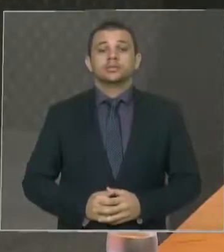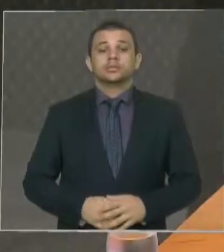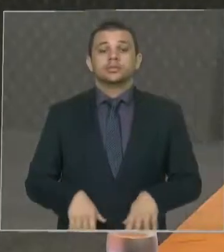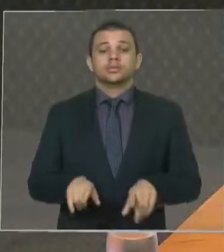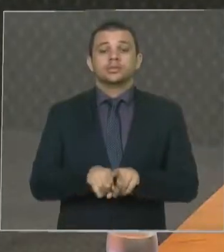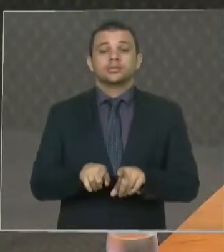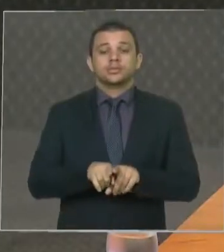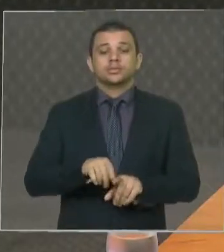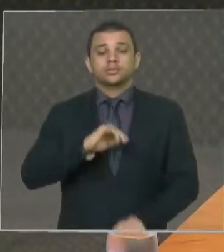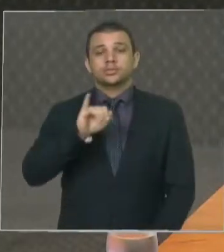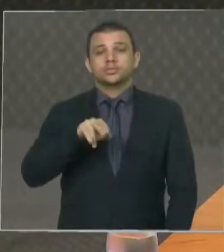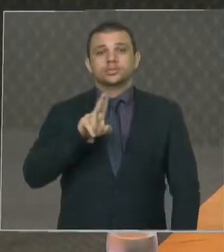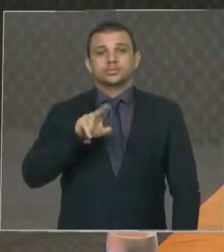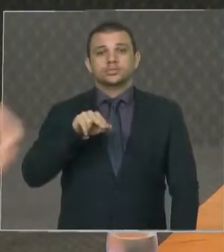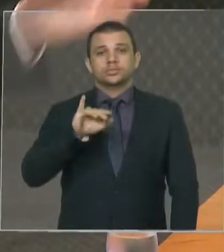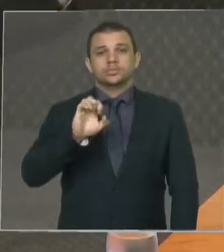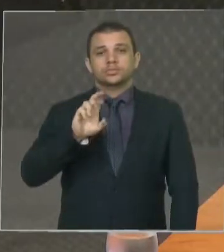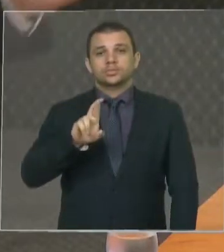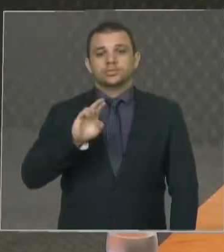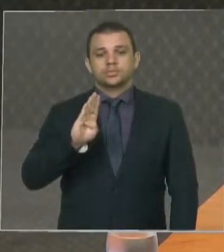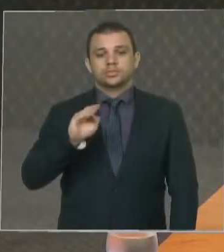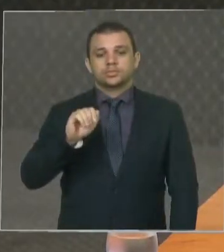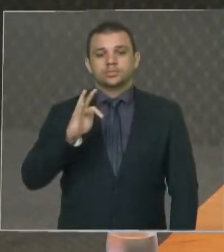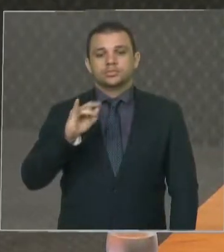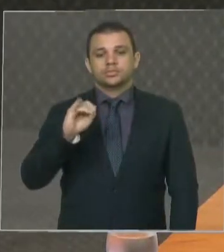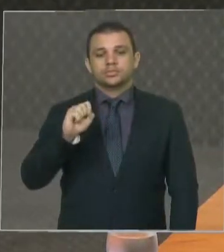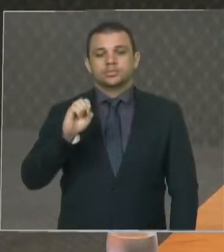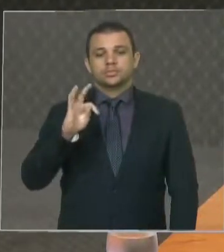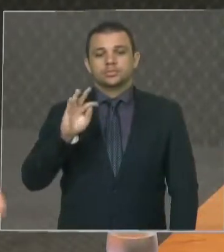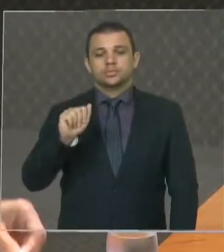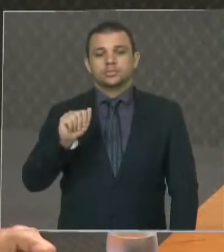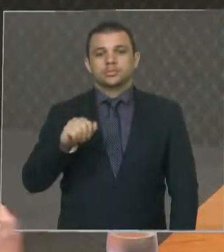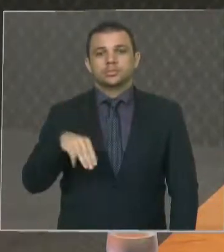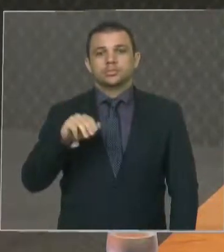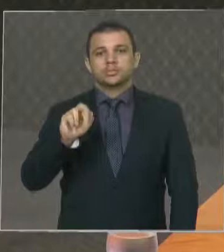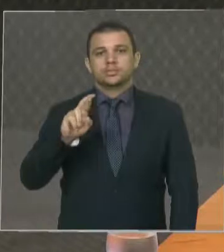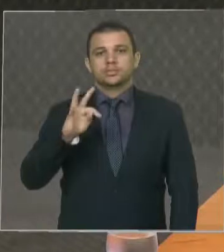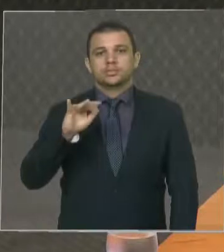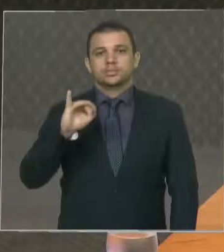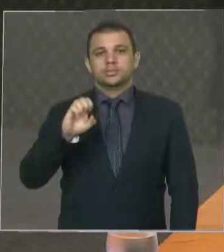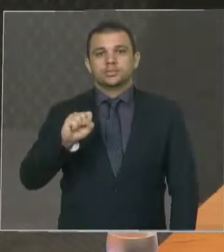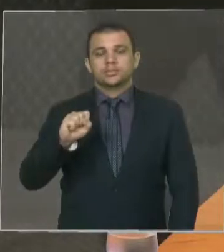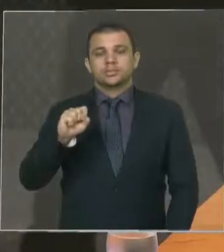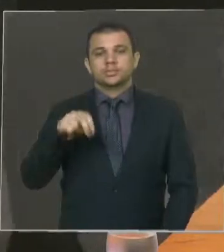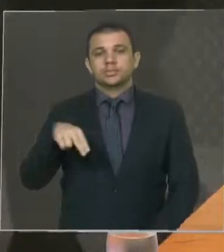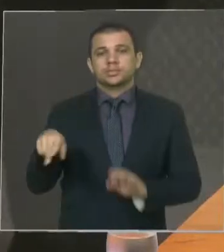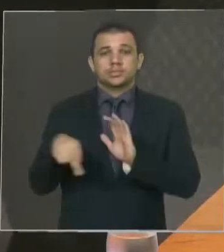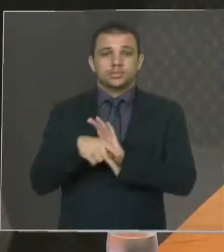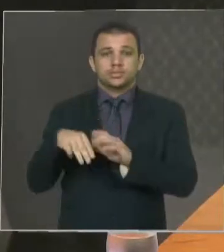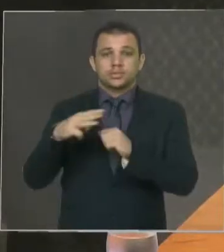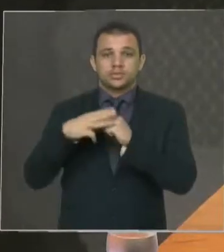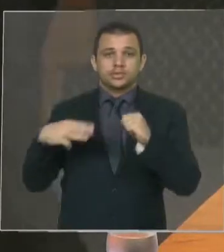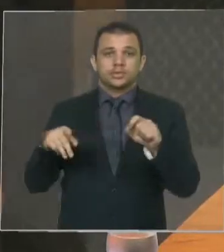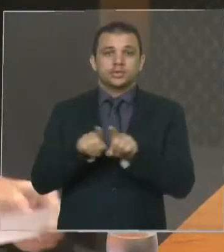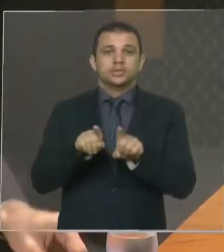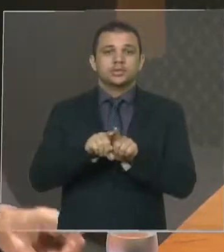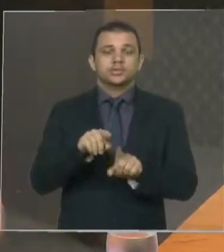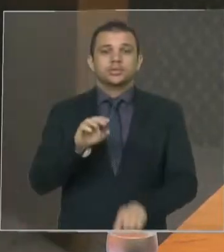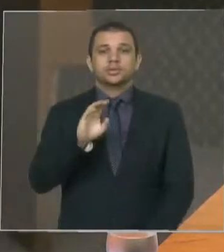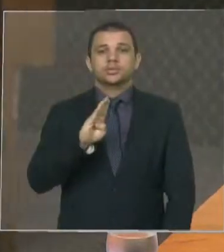João Batista Martins, da SEBRAE. Bispo Mário